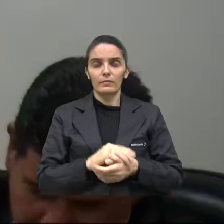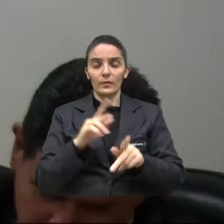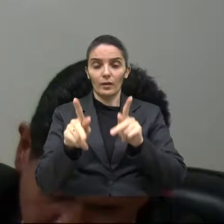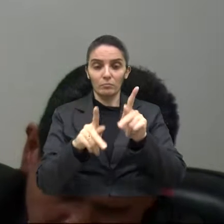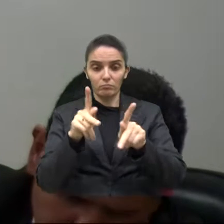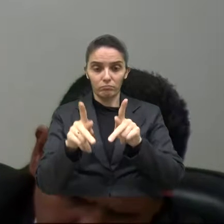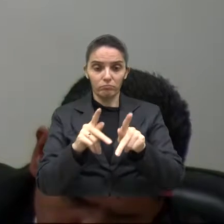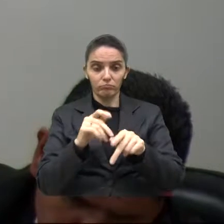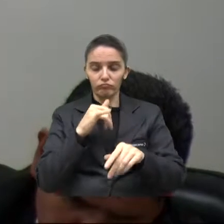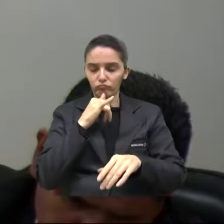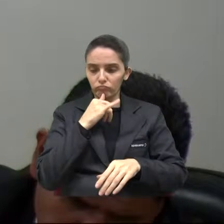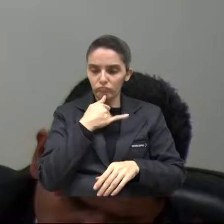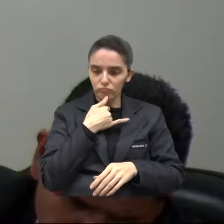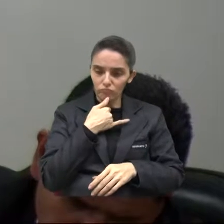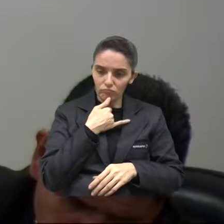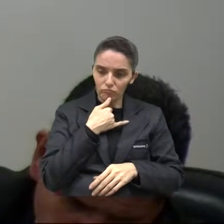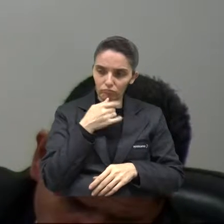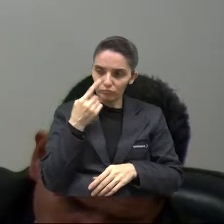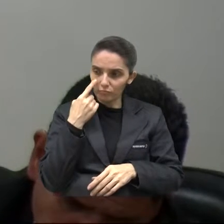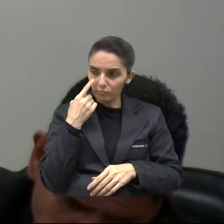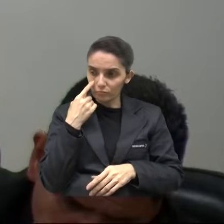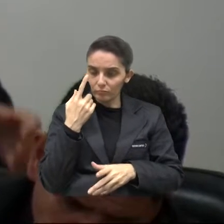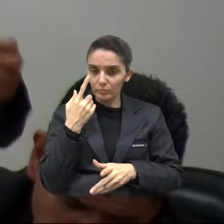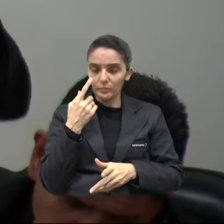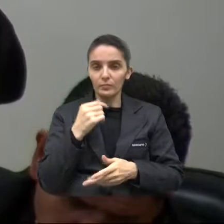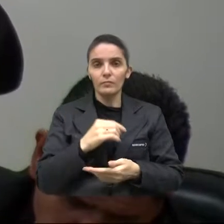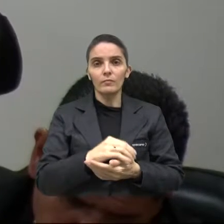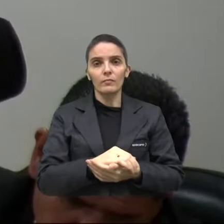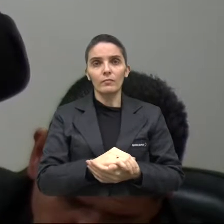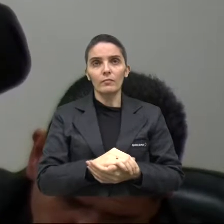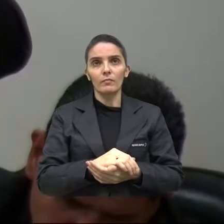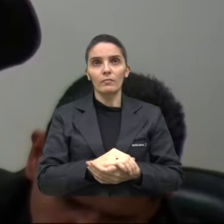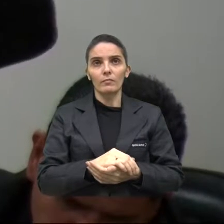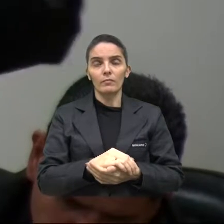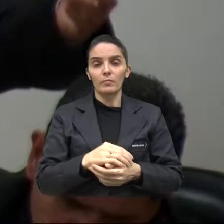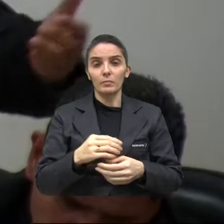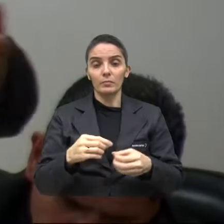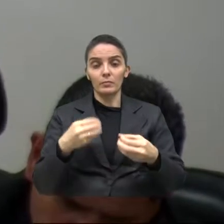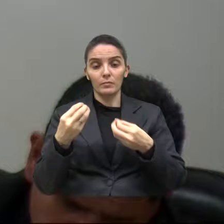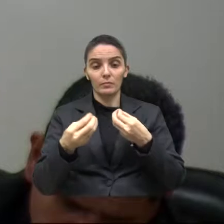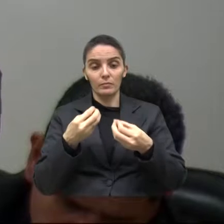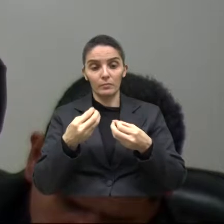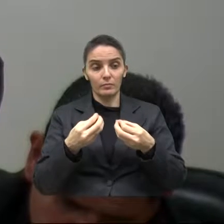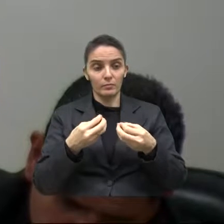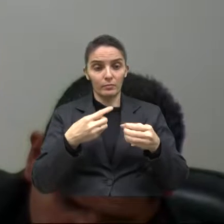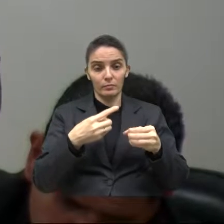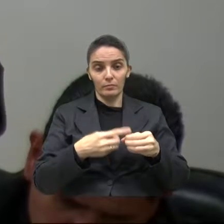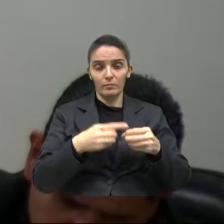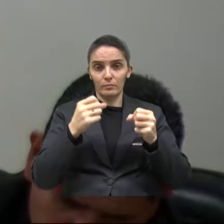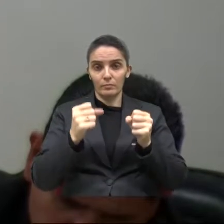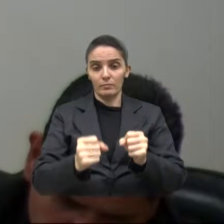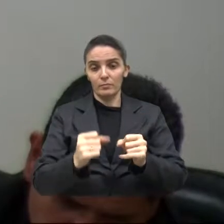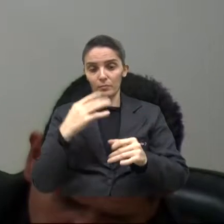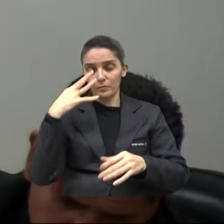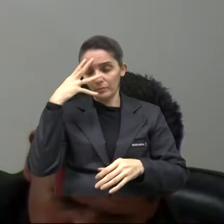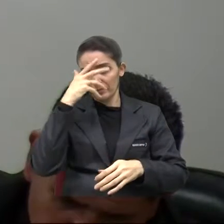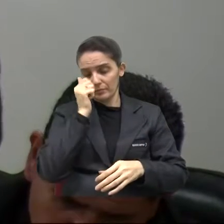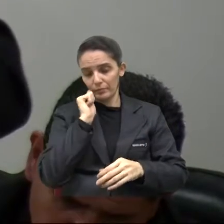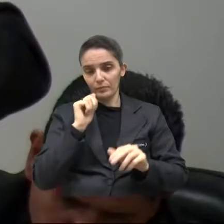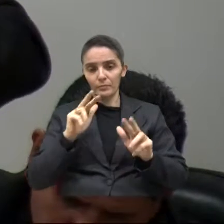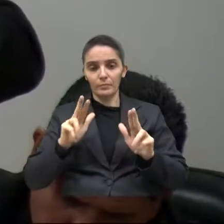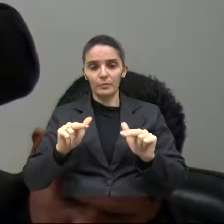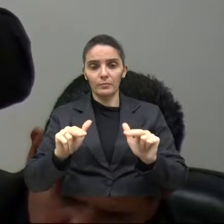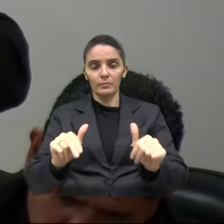triste, quando passa ali, fica abalado psicologicamente. Nossa, como a minha cidade poderia ser mais bonita. Nós viajamos em várias cidades,